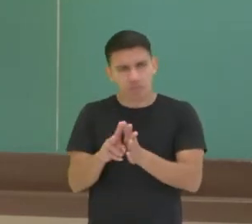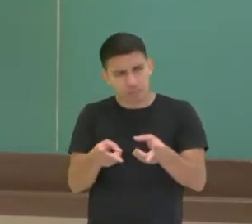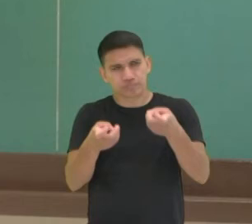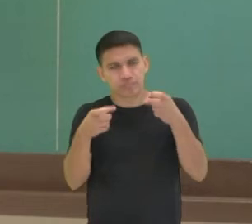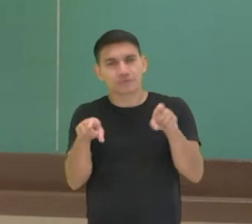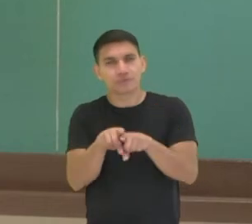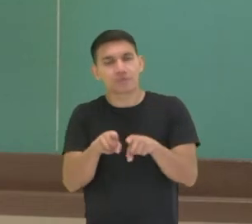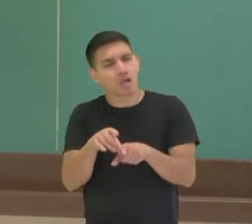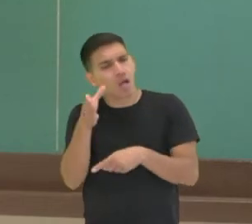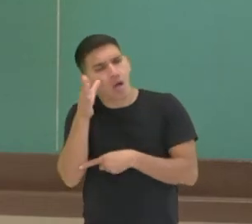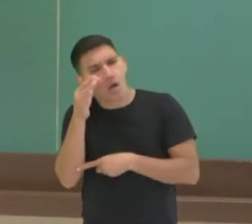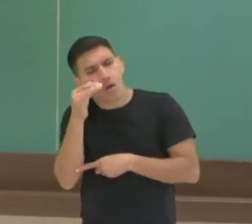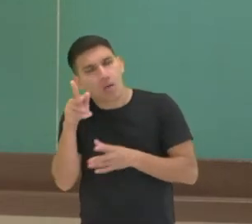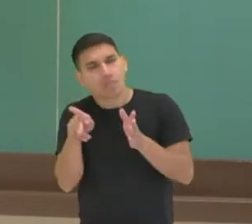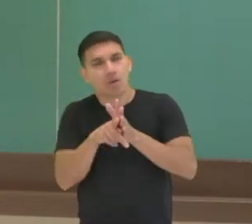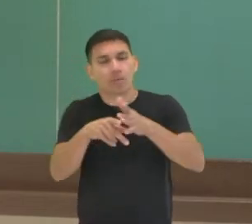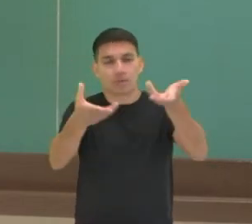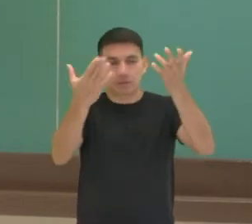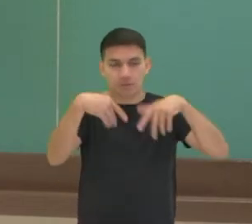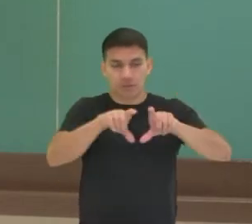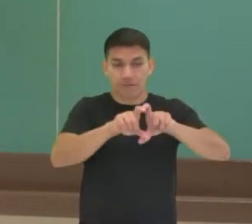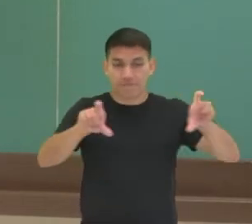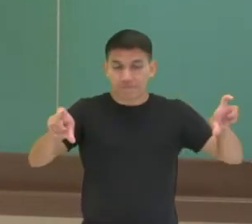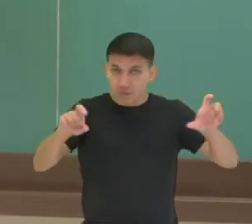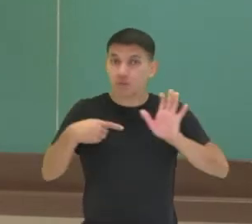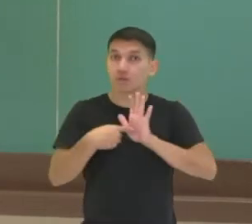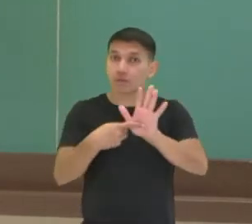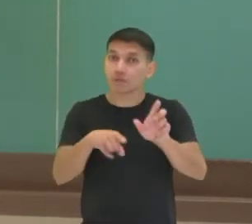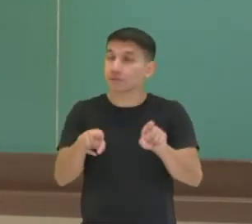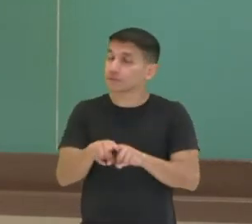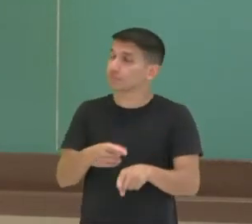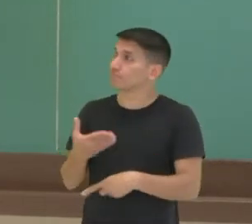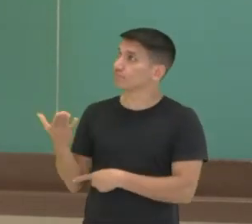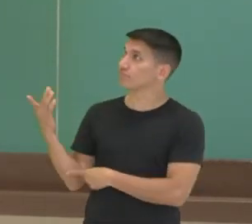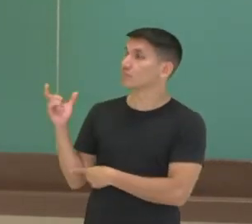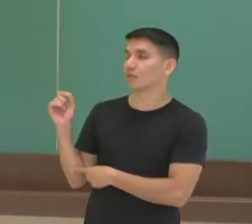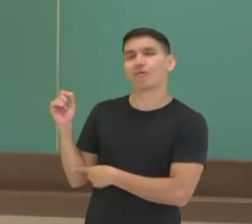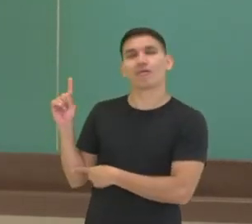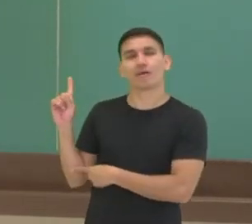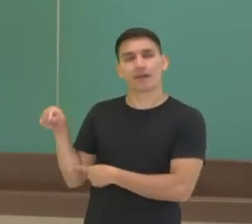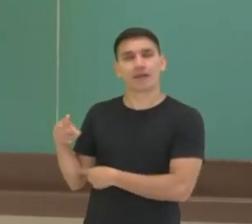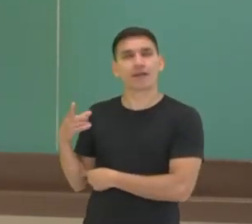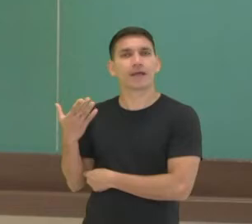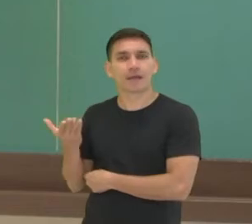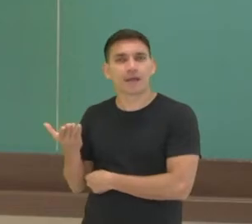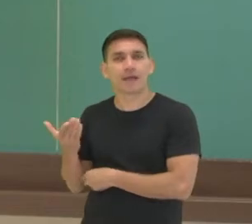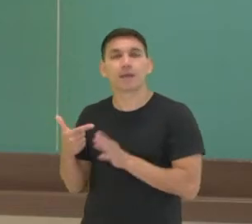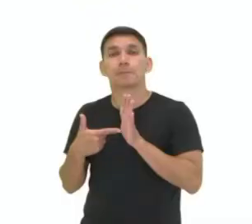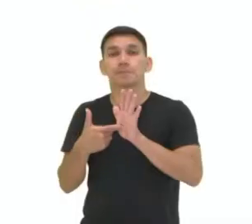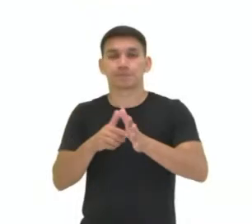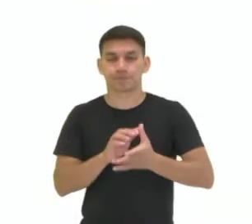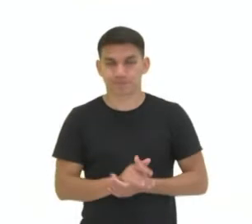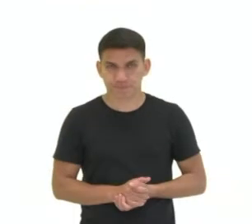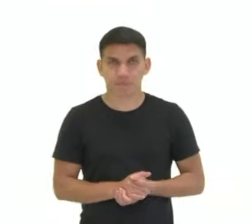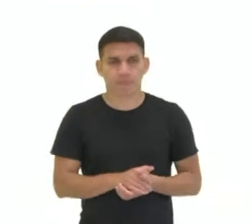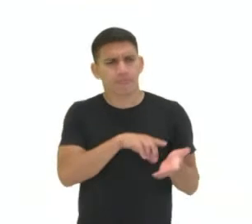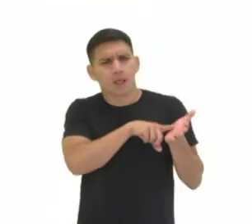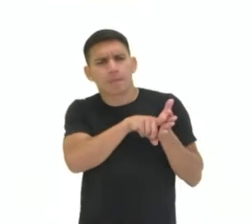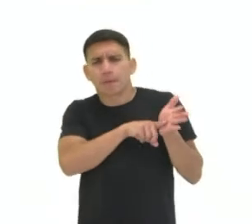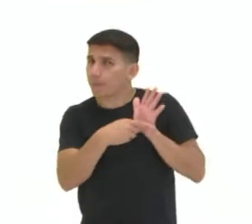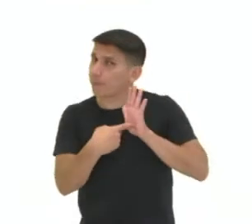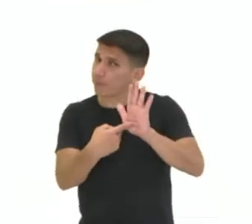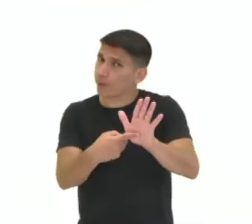aqui na nossa segunda frase que estamos analisando, né, na segunda manchete da segunda reportagem, quando diz assim: pesquisa revela